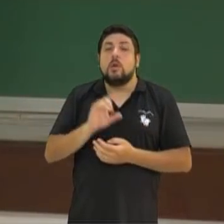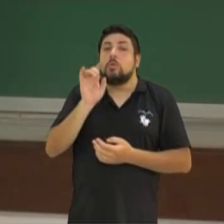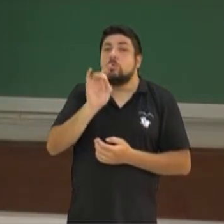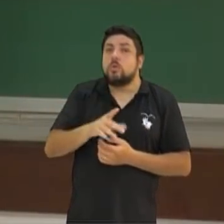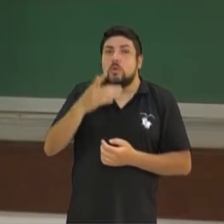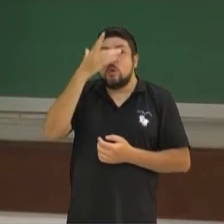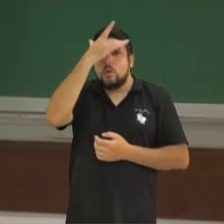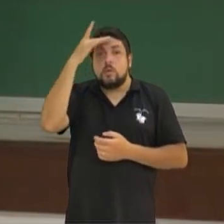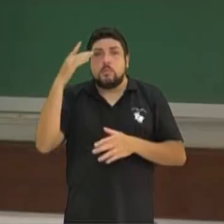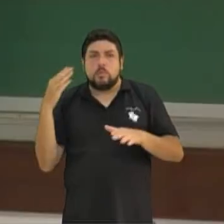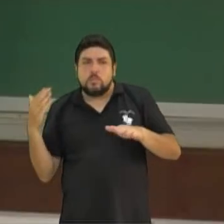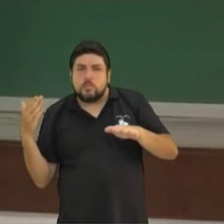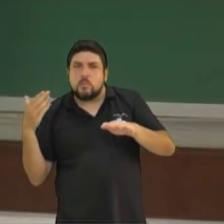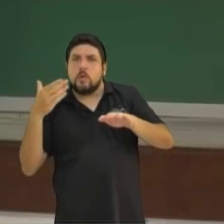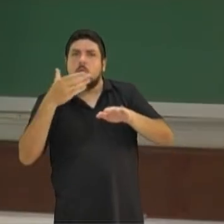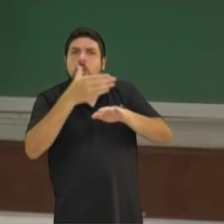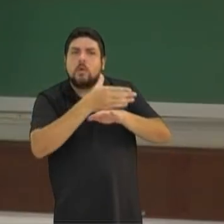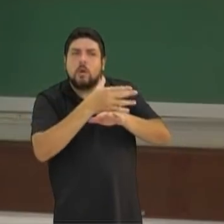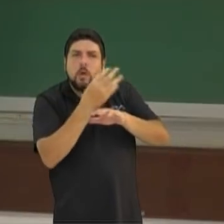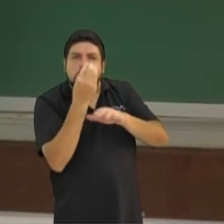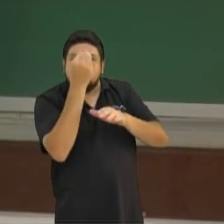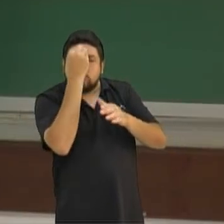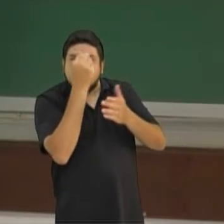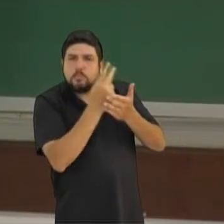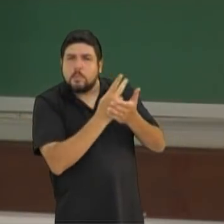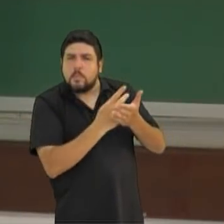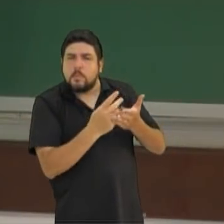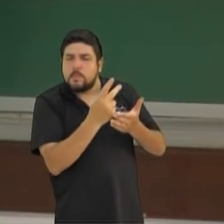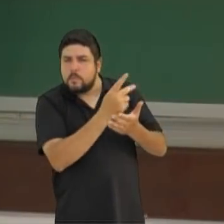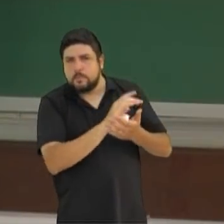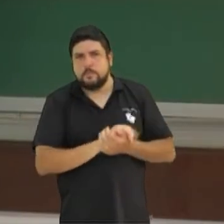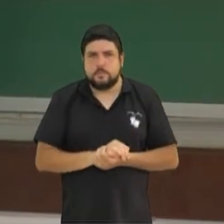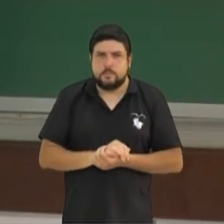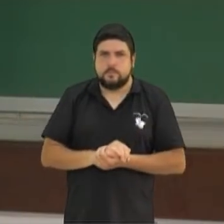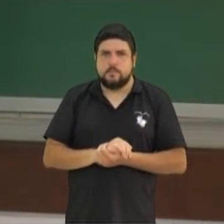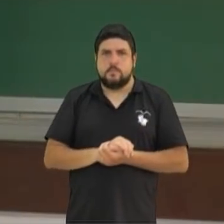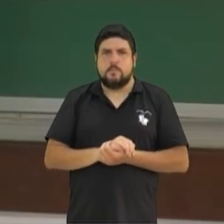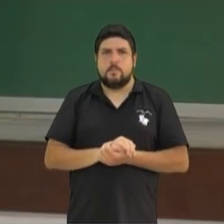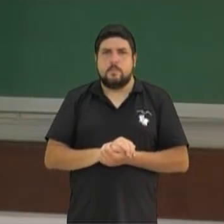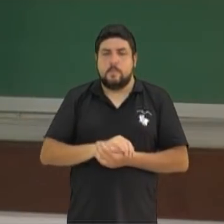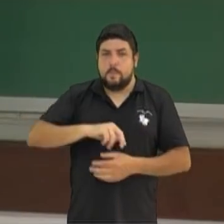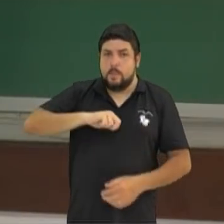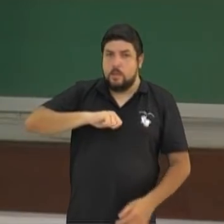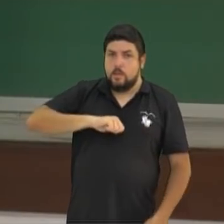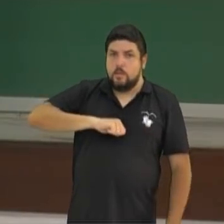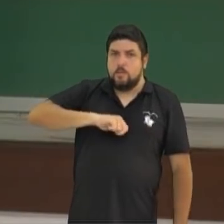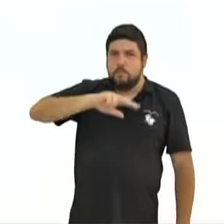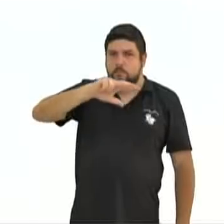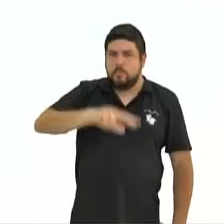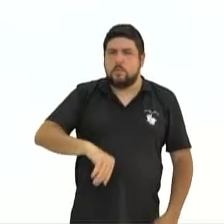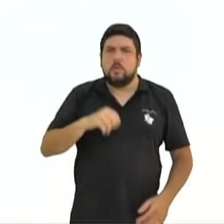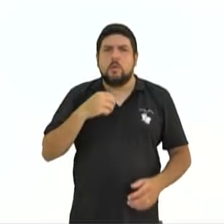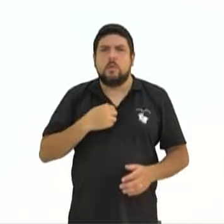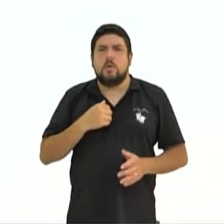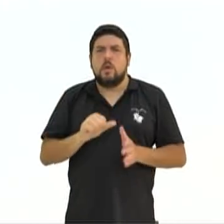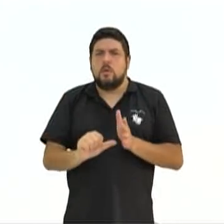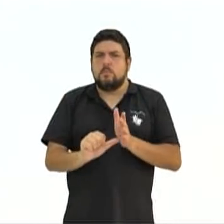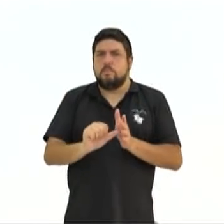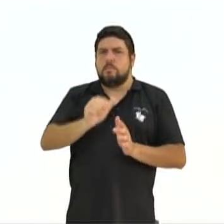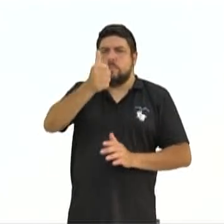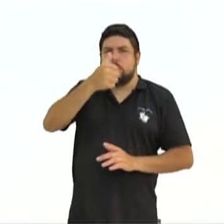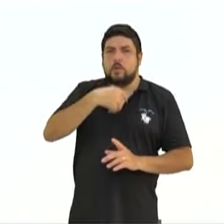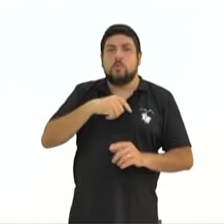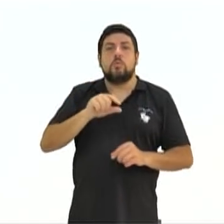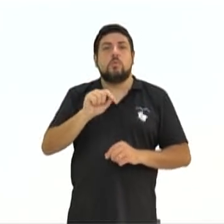regiões estranhas. Vamos relembrar então. Portugal foi o primeiro reino a se unificar, sob a autoridade de um